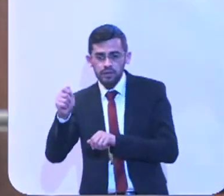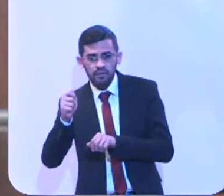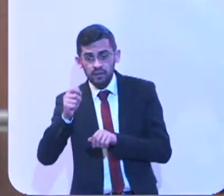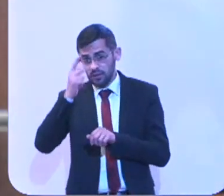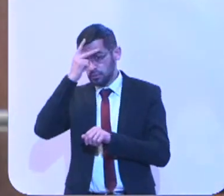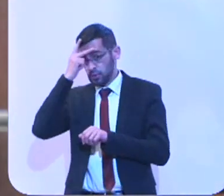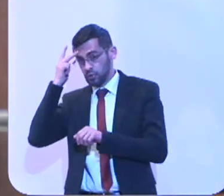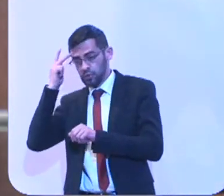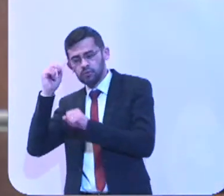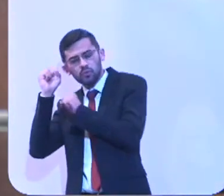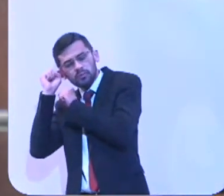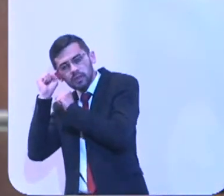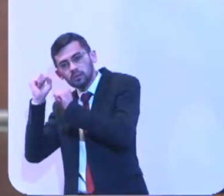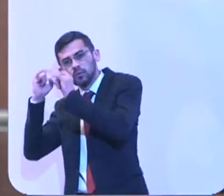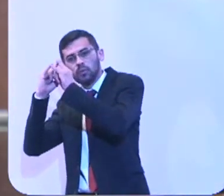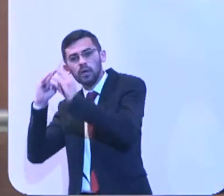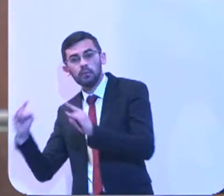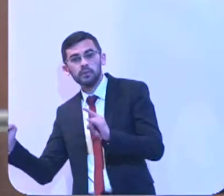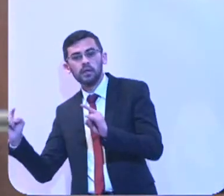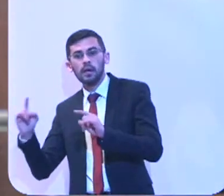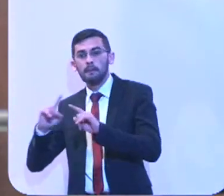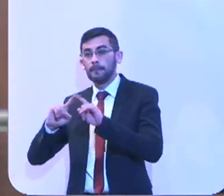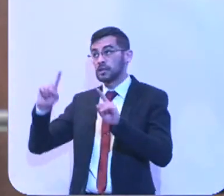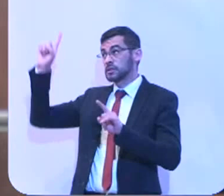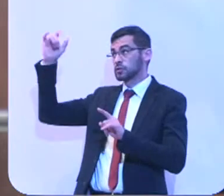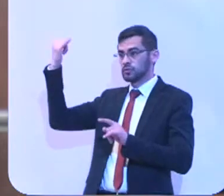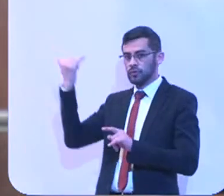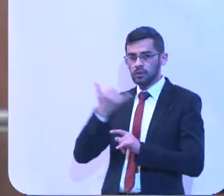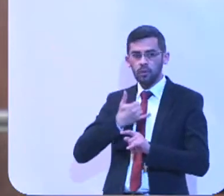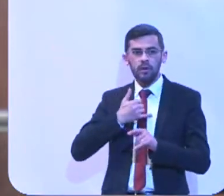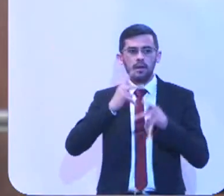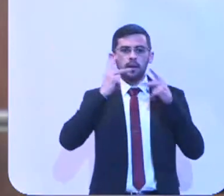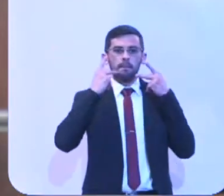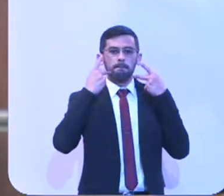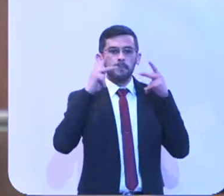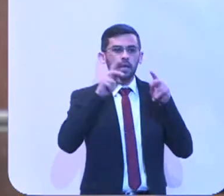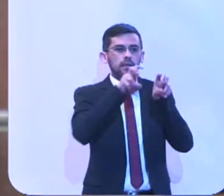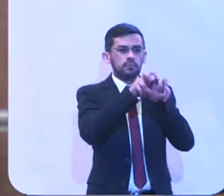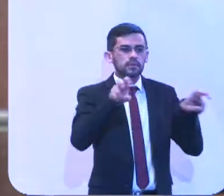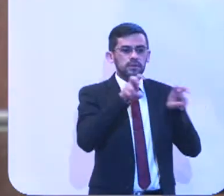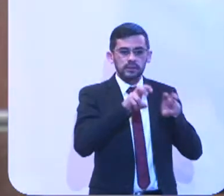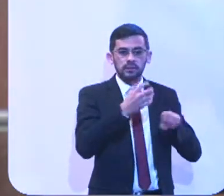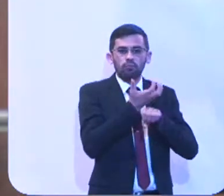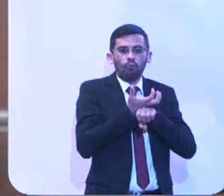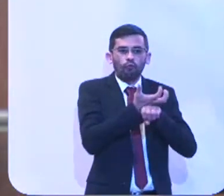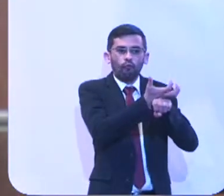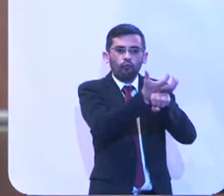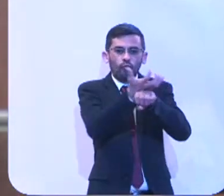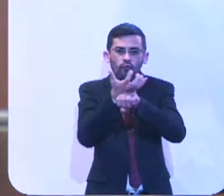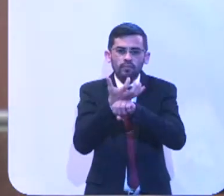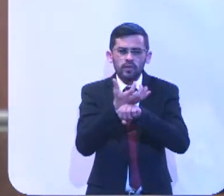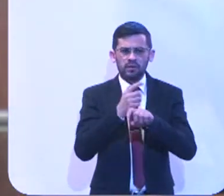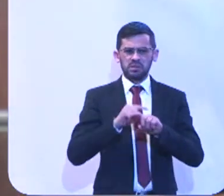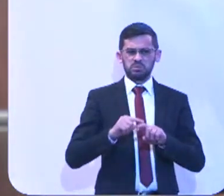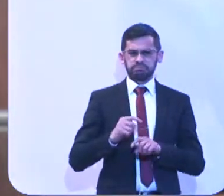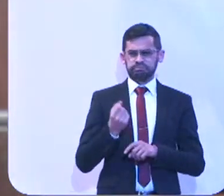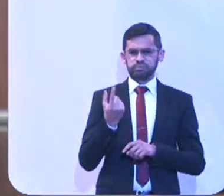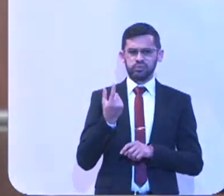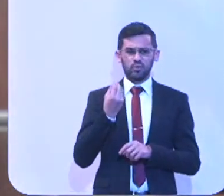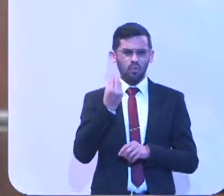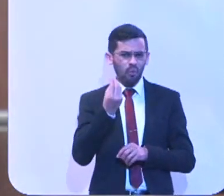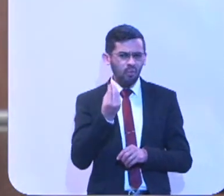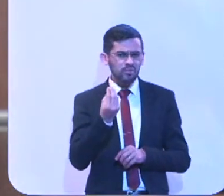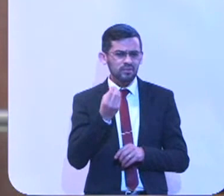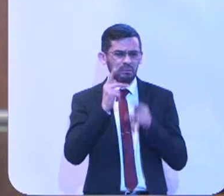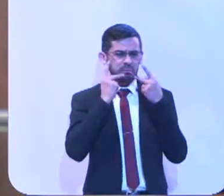todo mundo dormindo no acampamento. E o Senhor falou para mim, prega para as cadeiras vazias. E eu achei aquilo tão